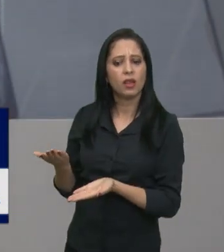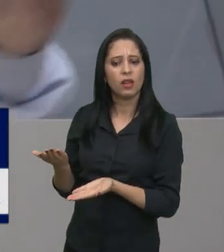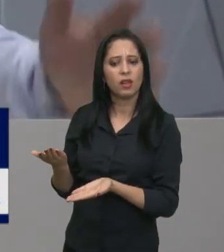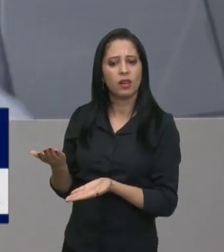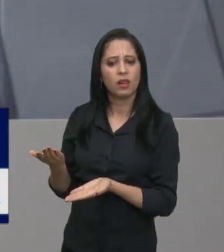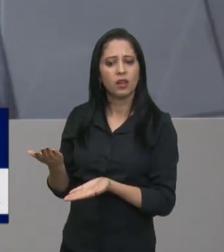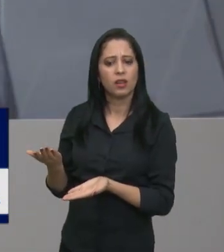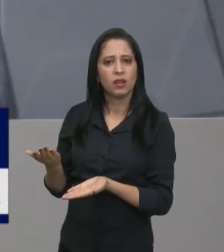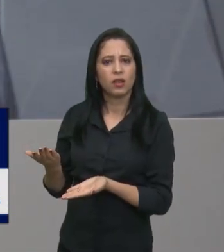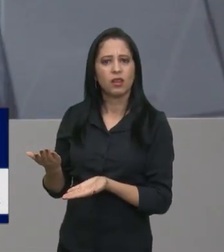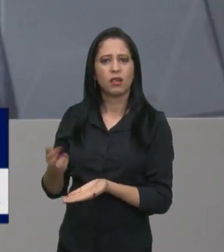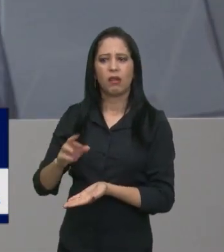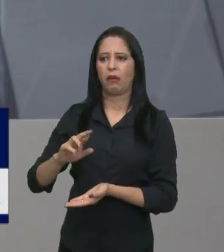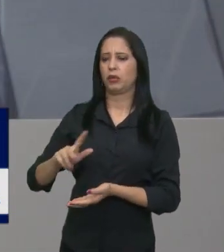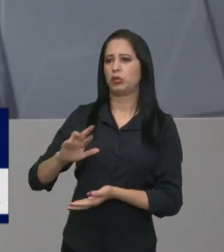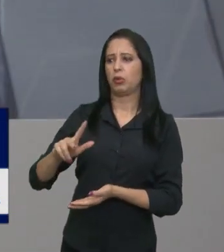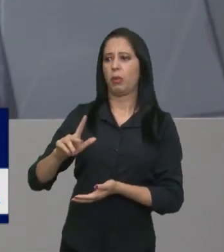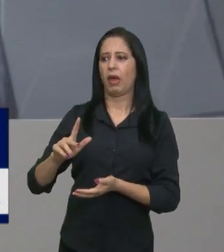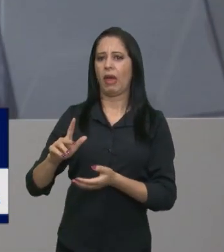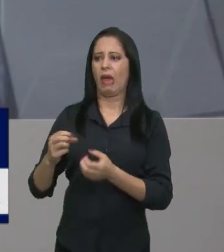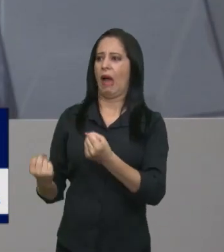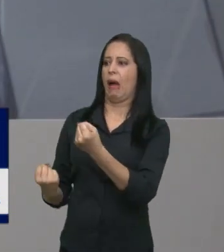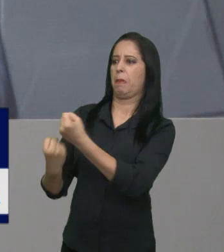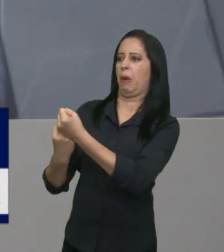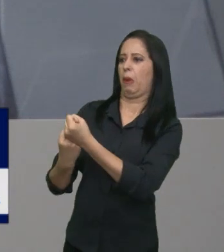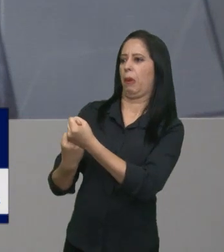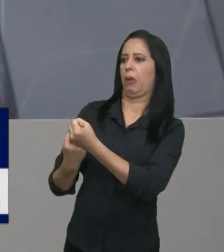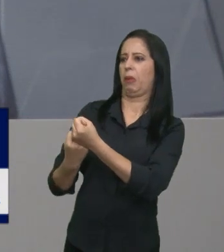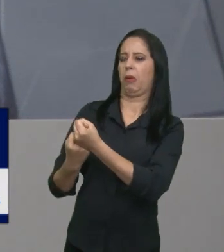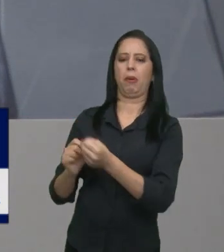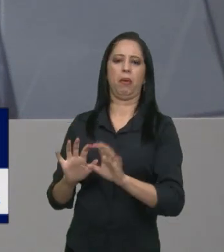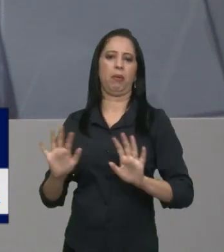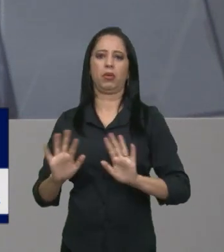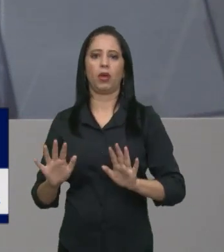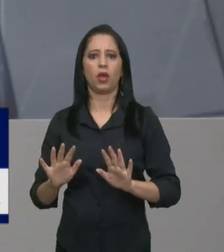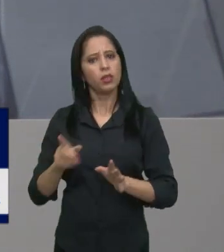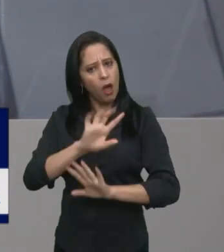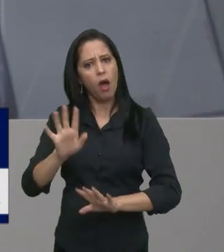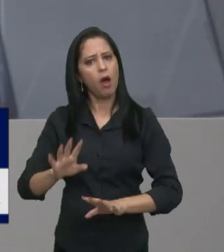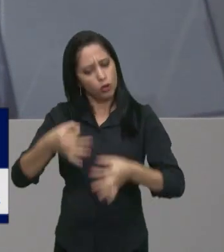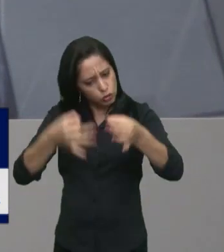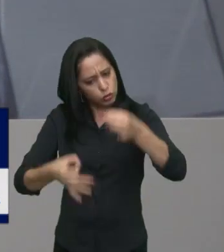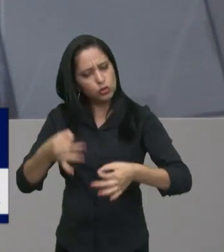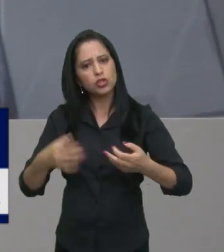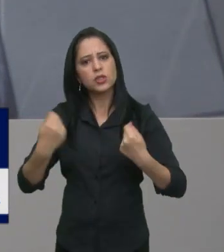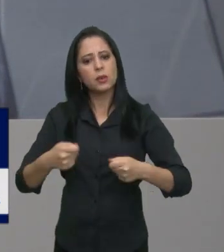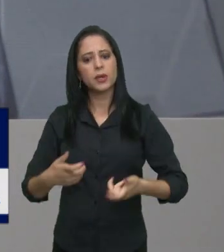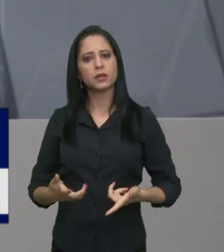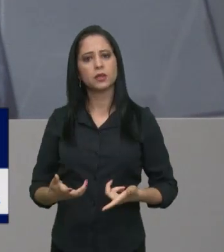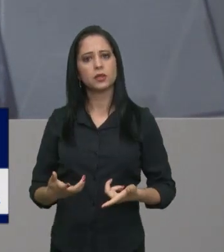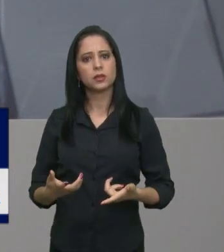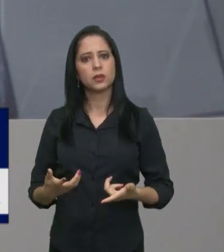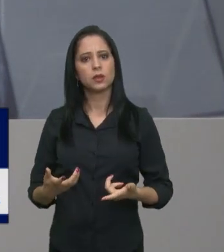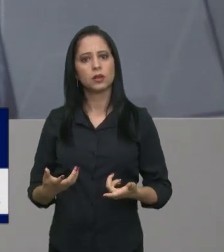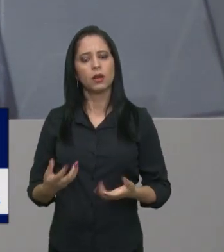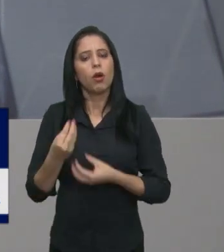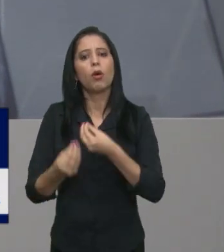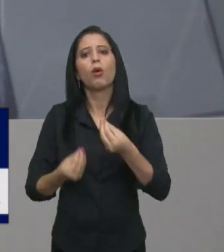questão de estar na base ou não estar na base. É uma questão de ser justo. Como que eu estou aplicando isso?